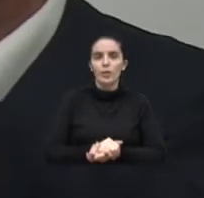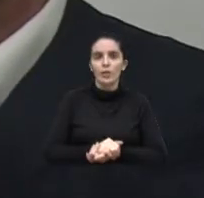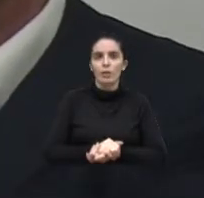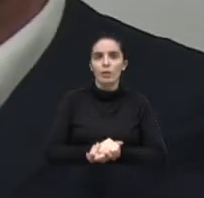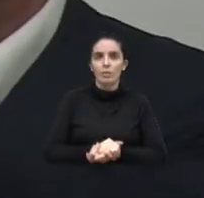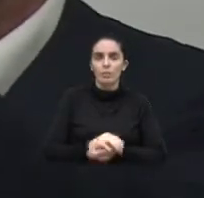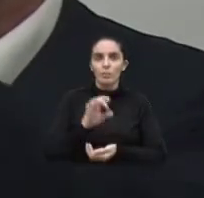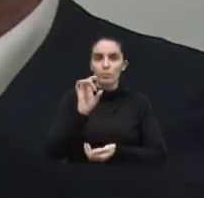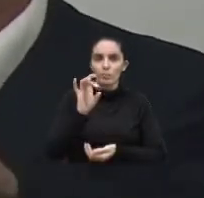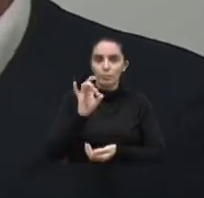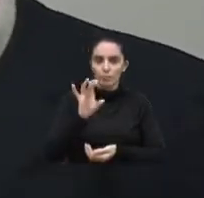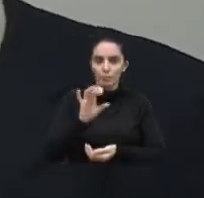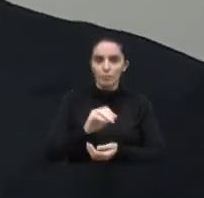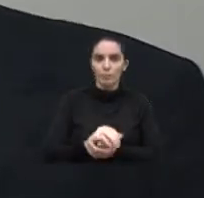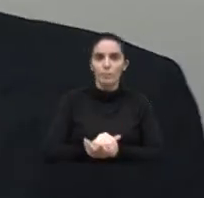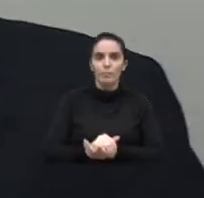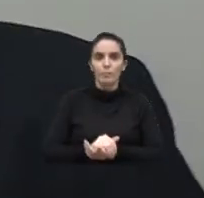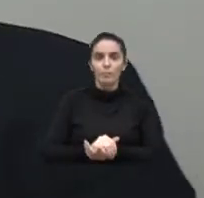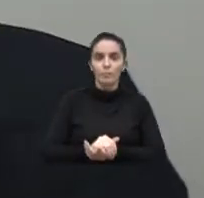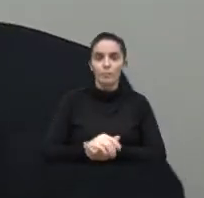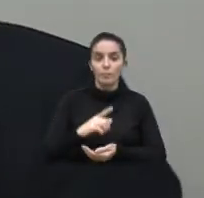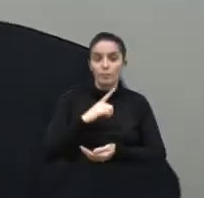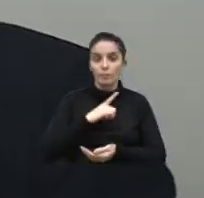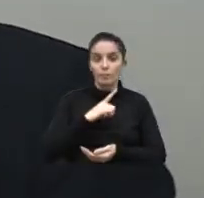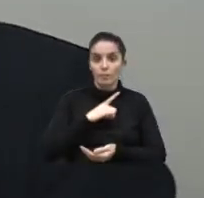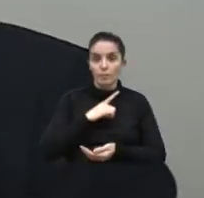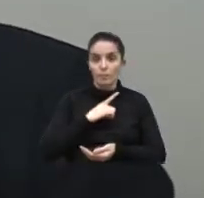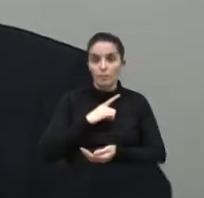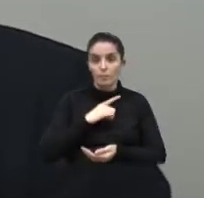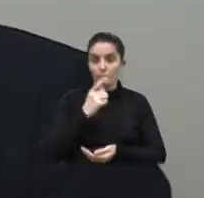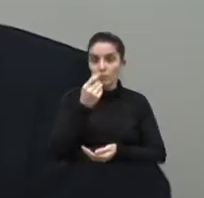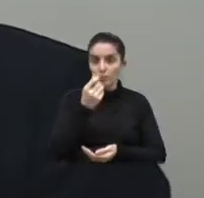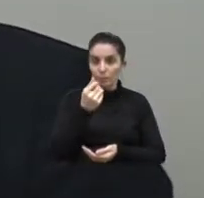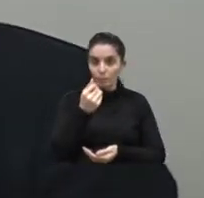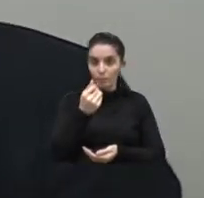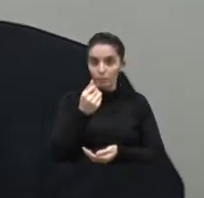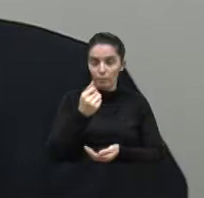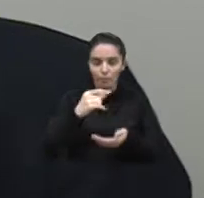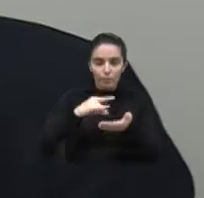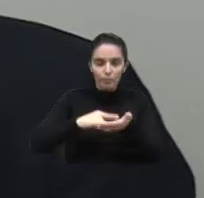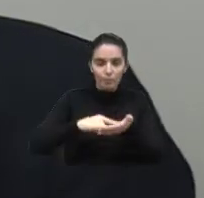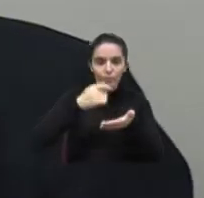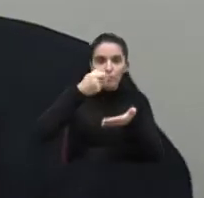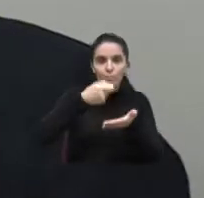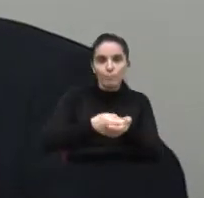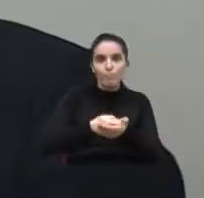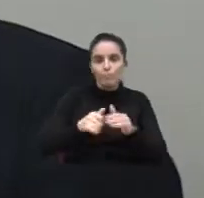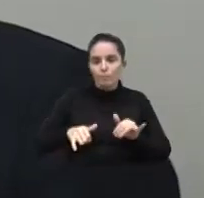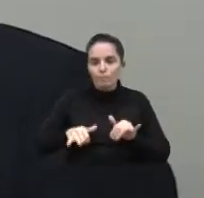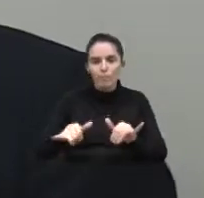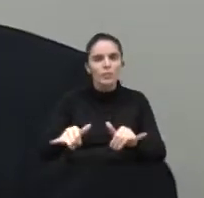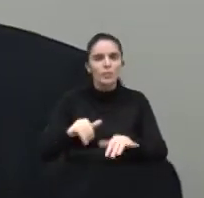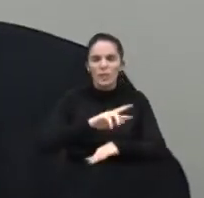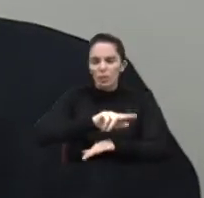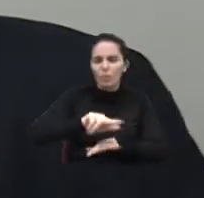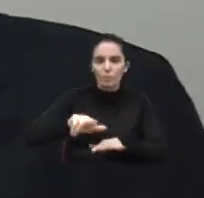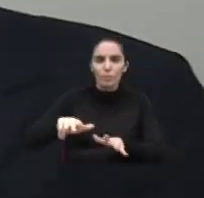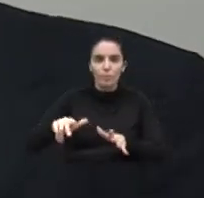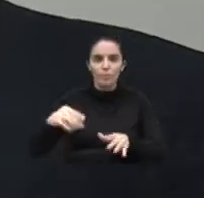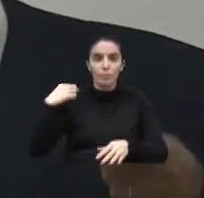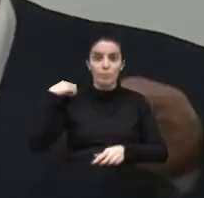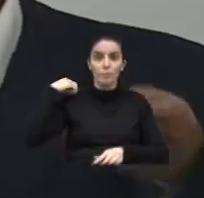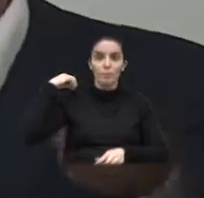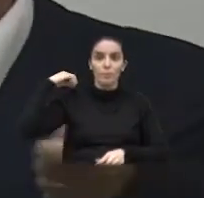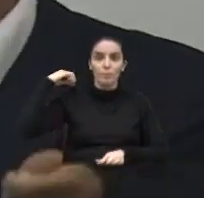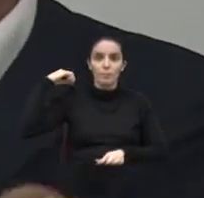só depende dessa arrecadação, que é da nota fiscal paulista, e principalmente os voluntários, que